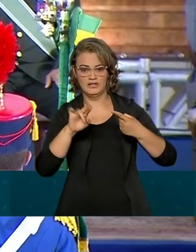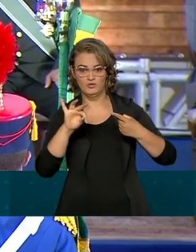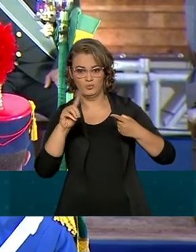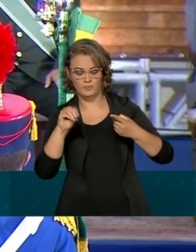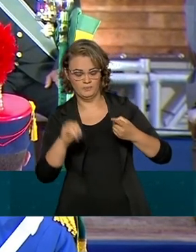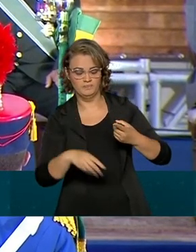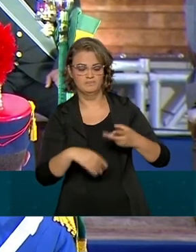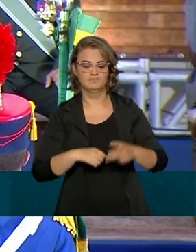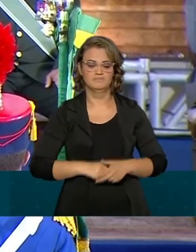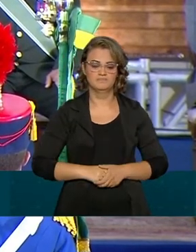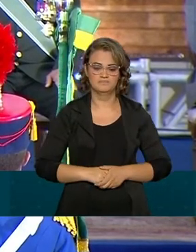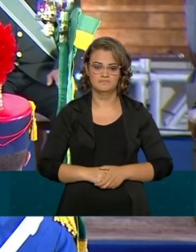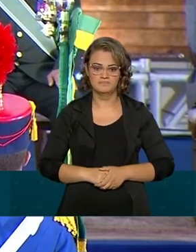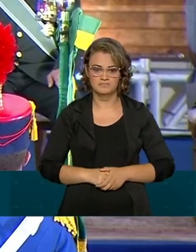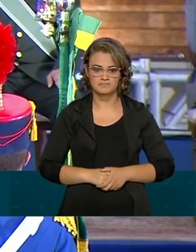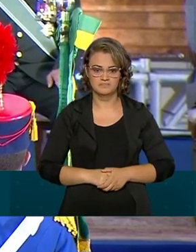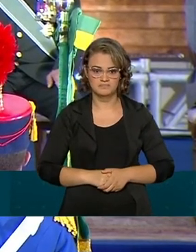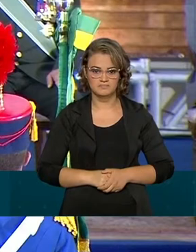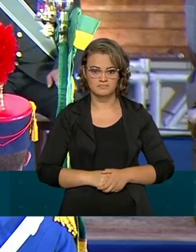Amém Naves